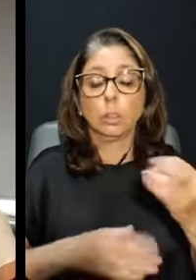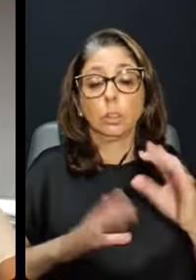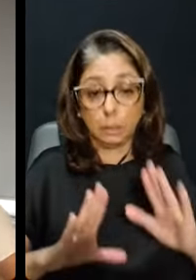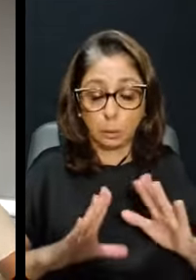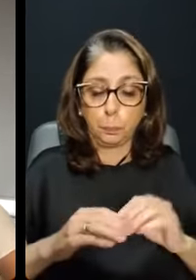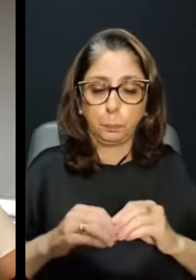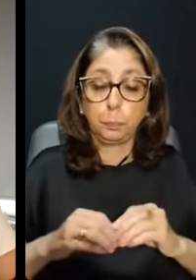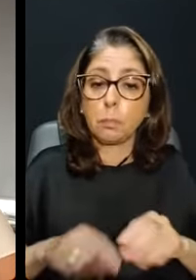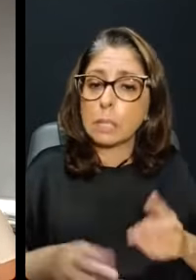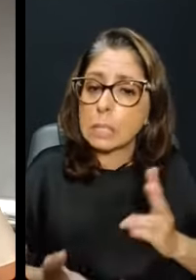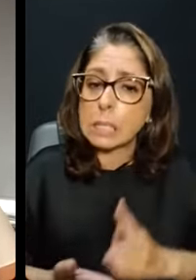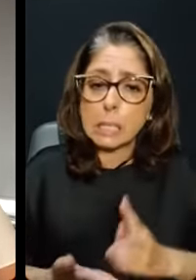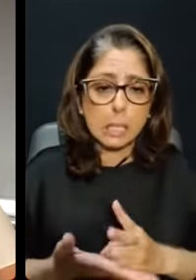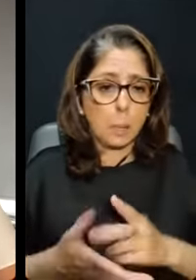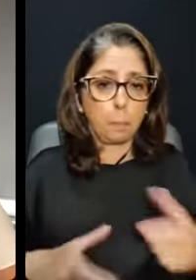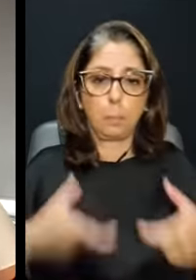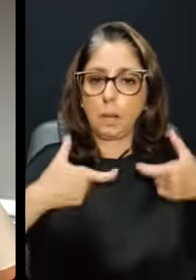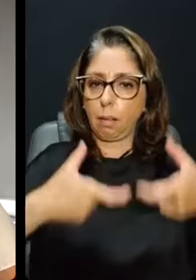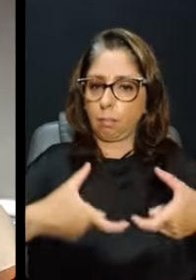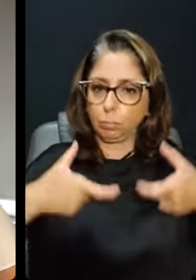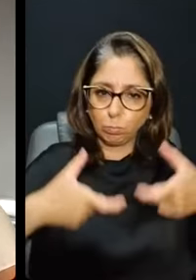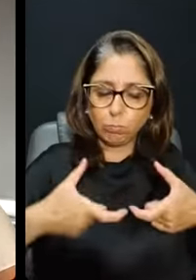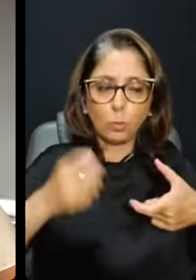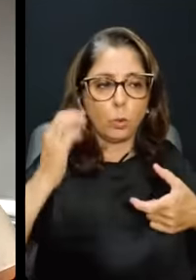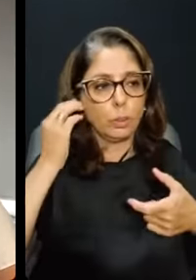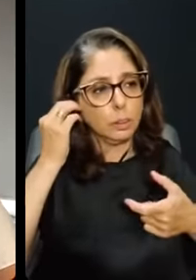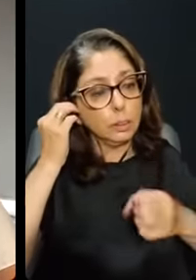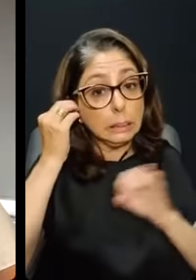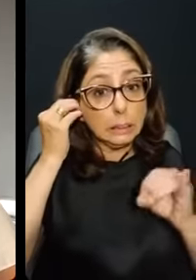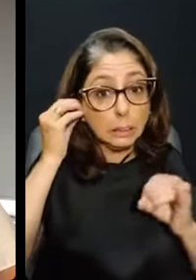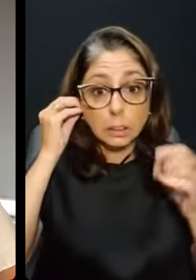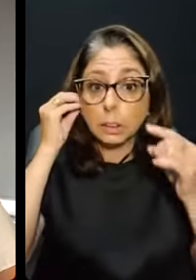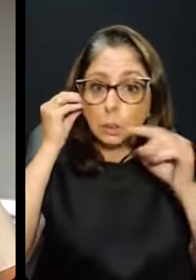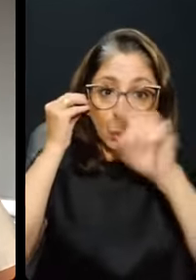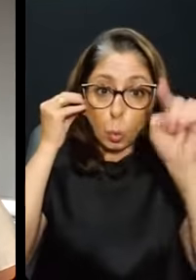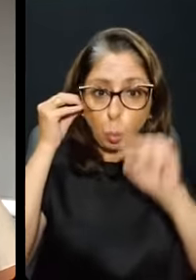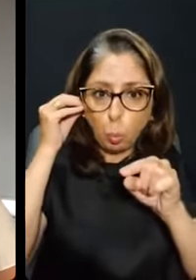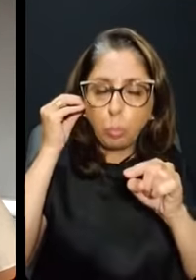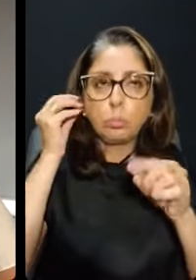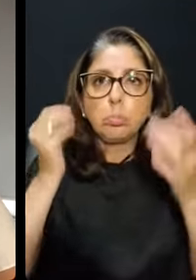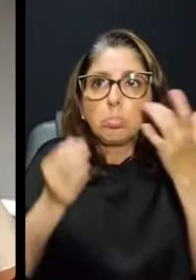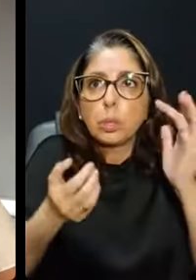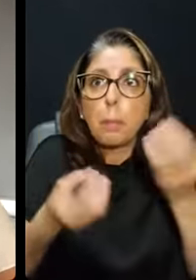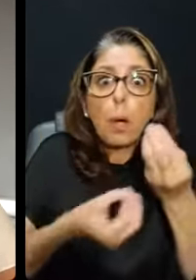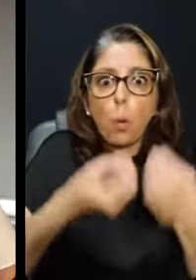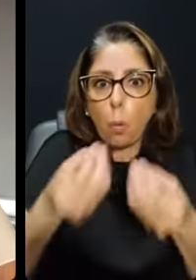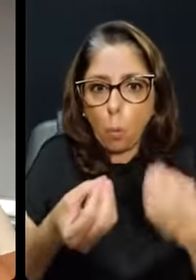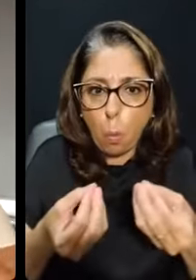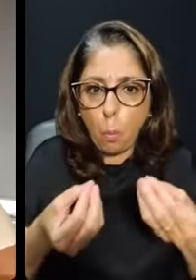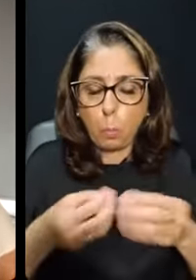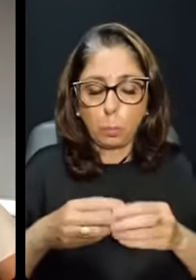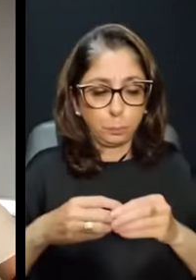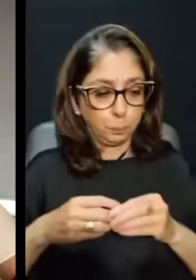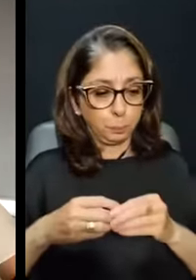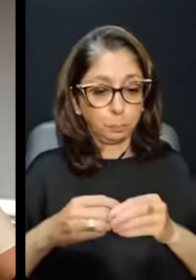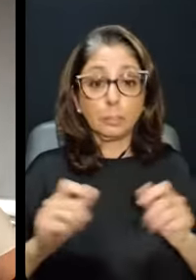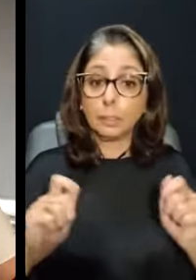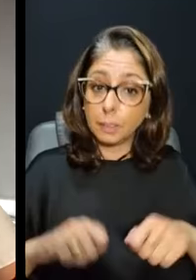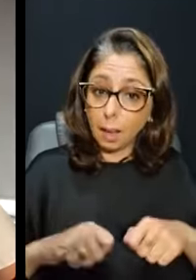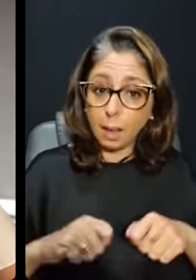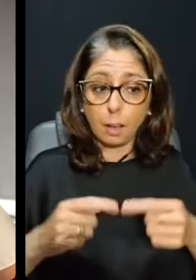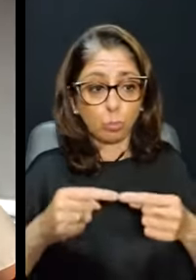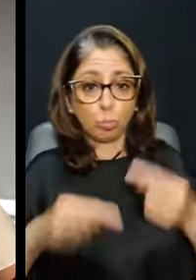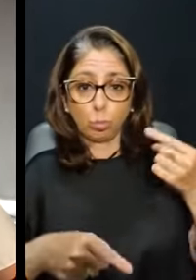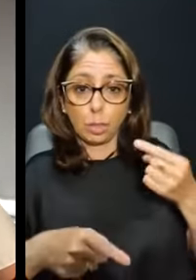Às vezes, quando os engenheiros ou arquitetos tinham alguma dúvida e achavam que o que ele tinha feito estava correto, eu pegava uma cadeira de rodas